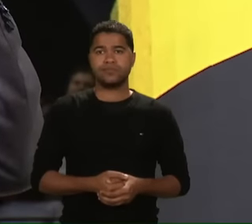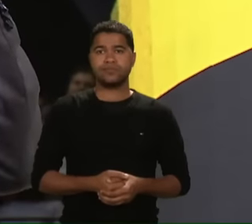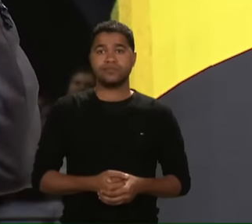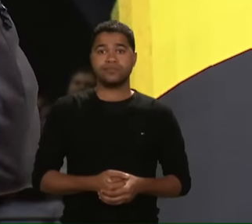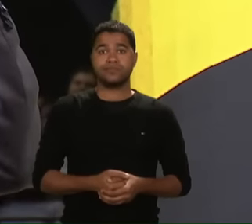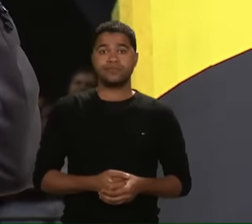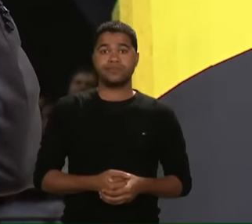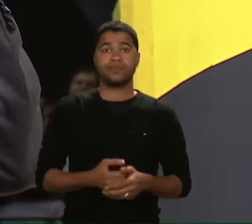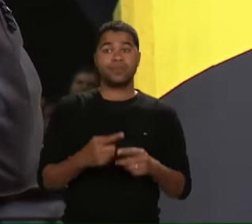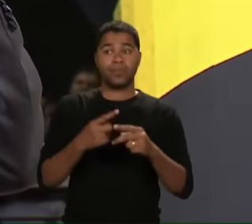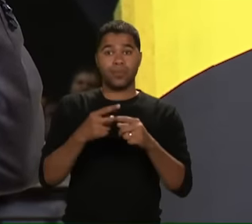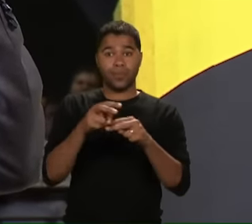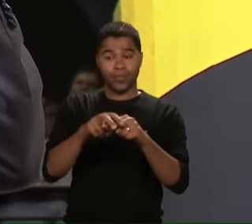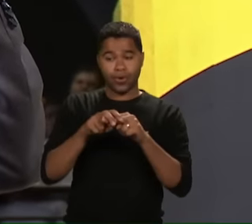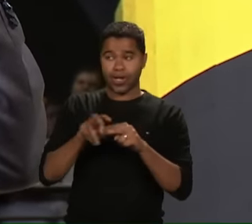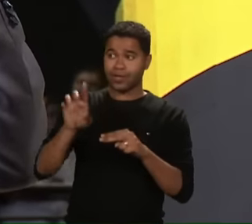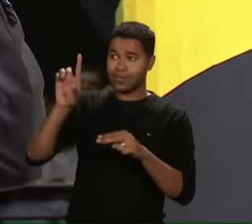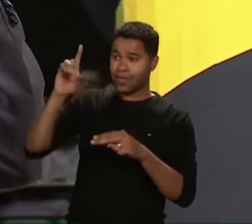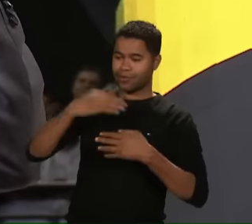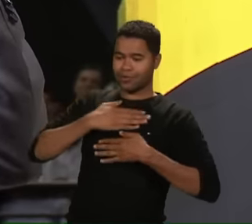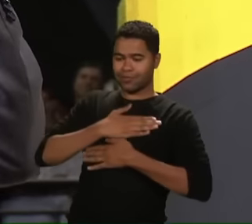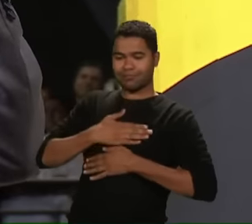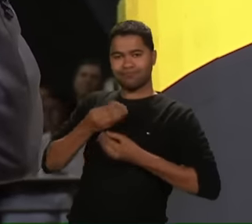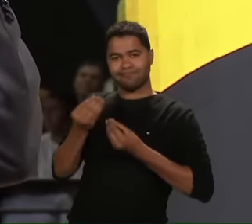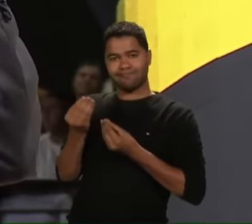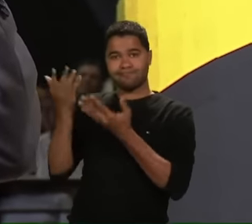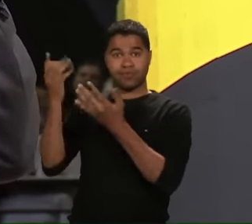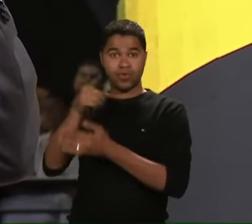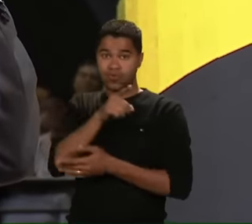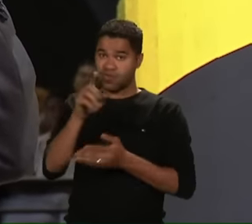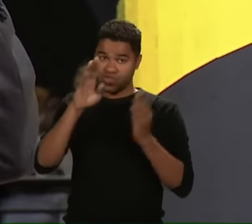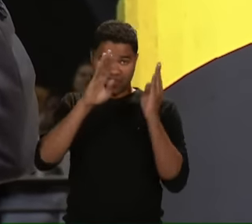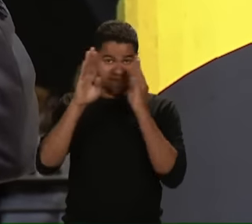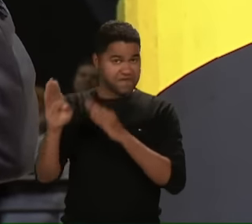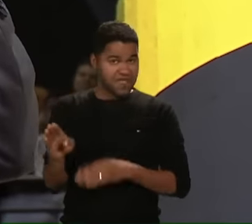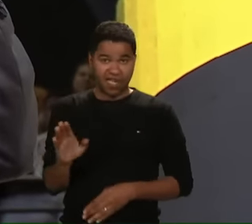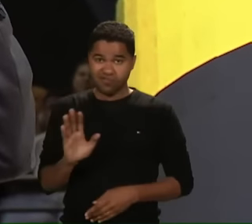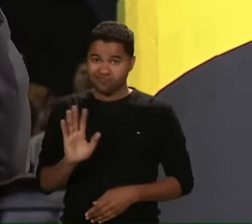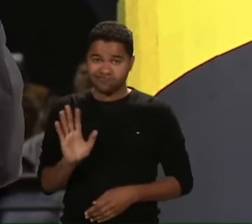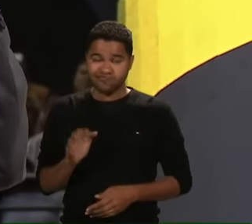Que agradam a Deus. Se você não é fiel no pouco,